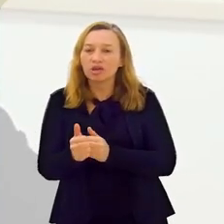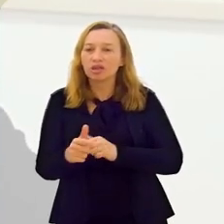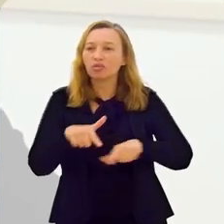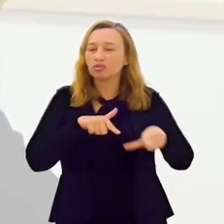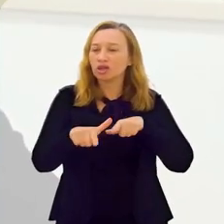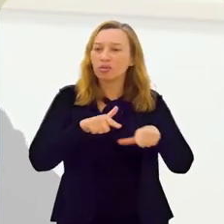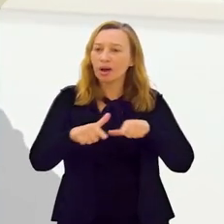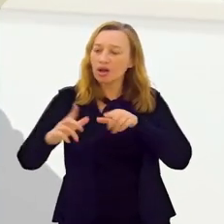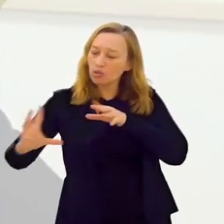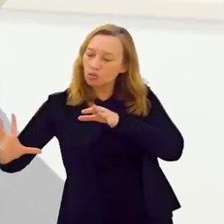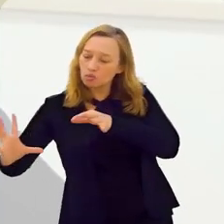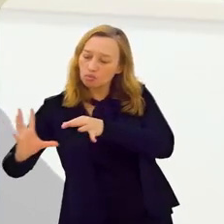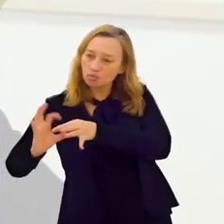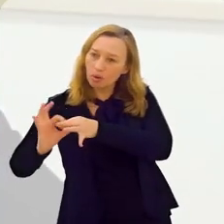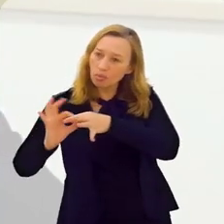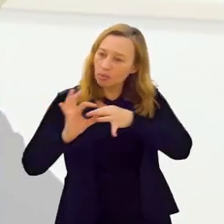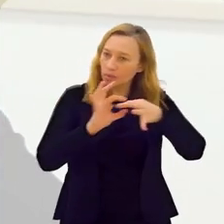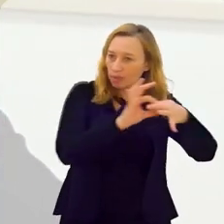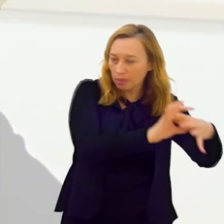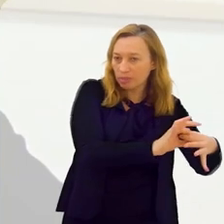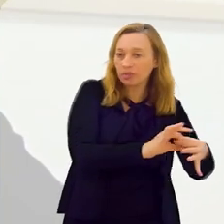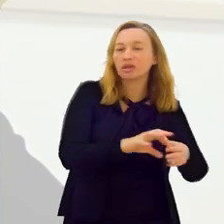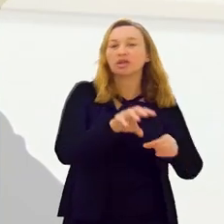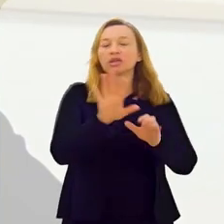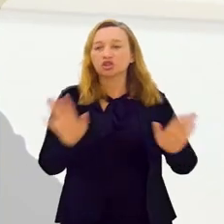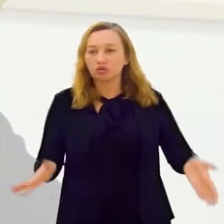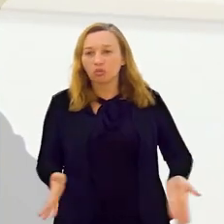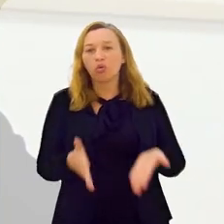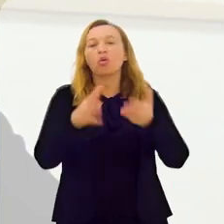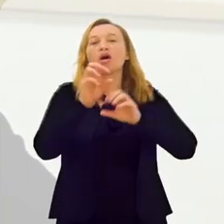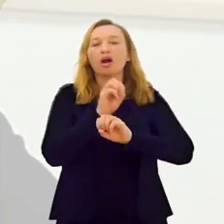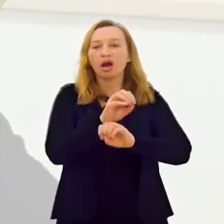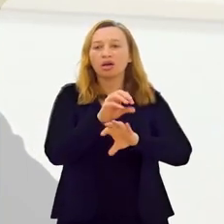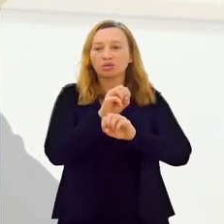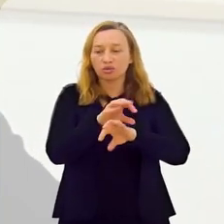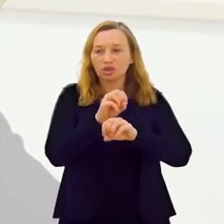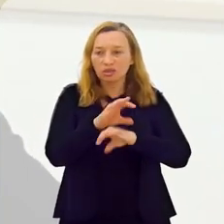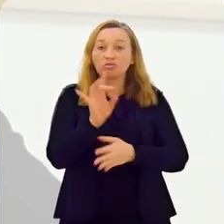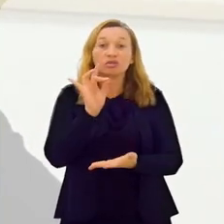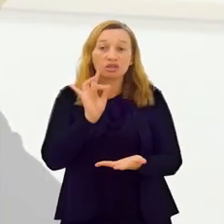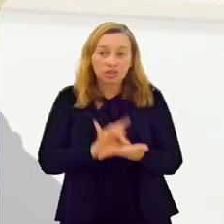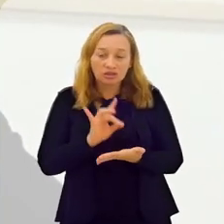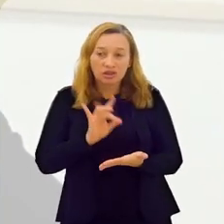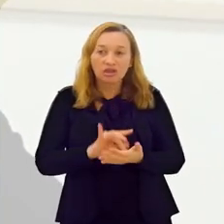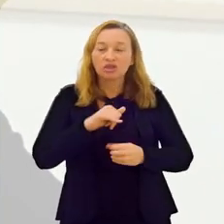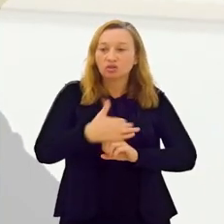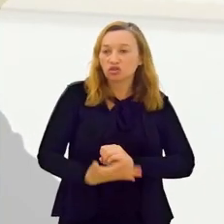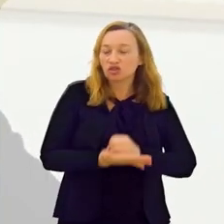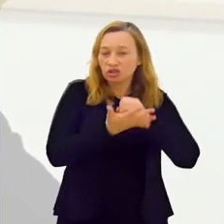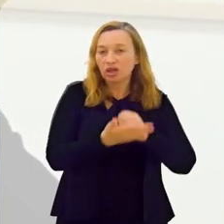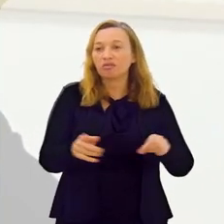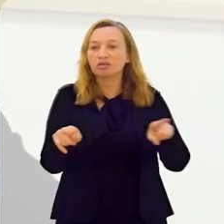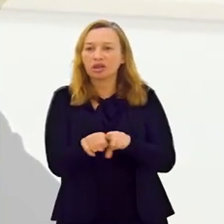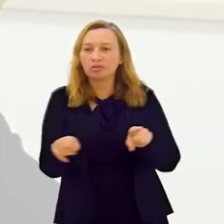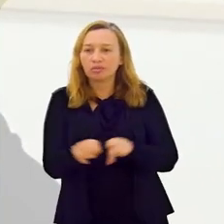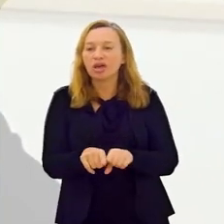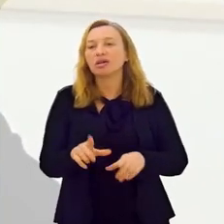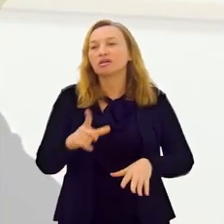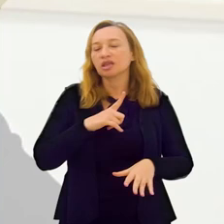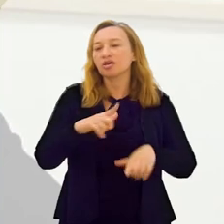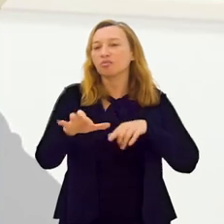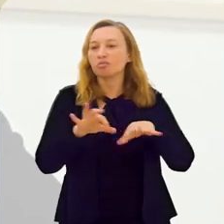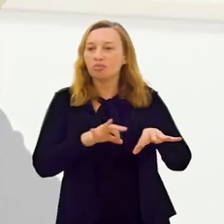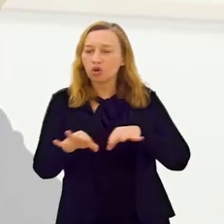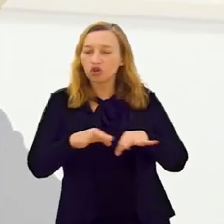vários segmentos. E é um trabalho que estimula a educação, na verdade,